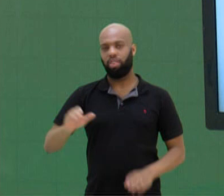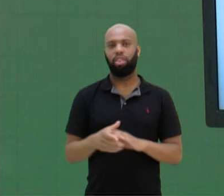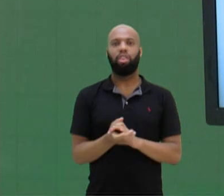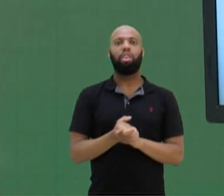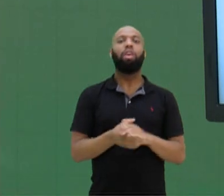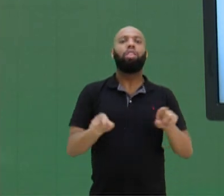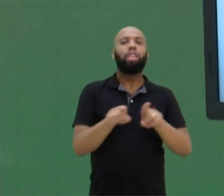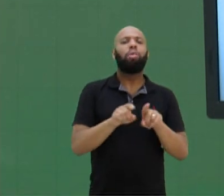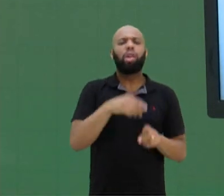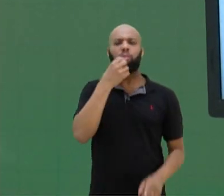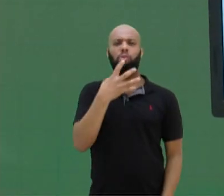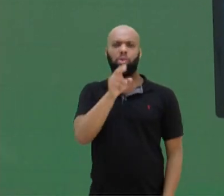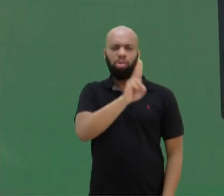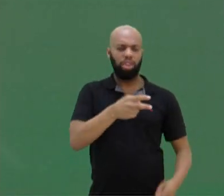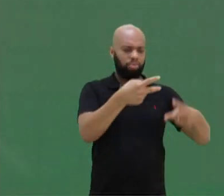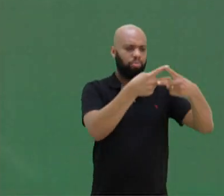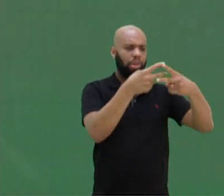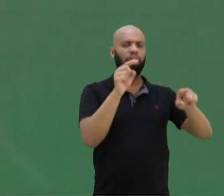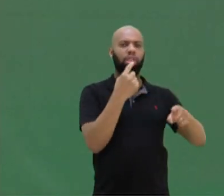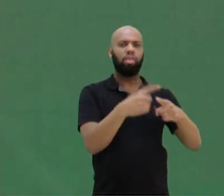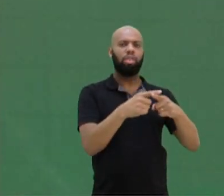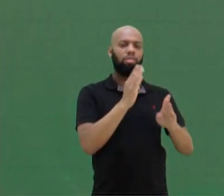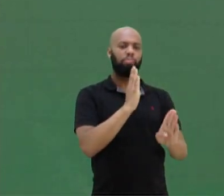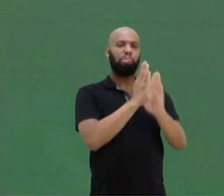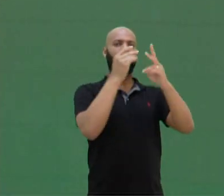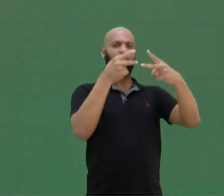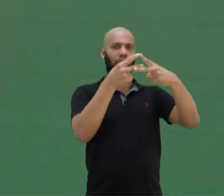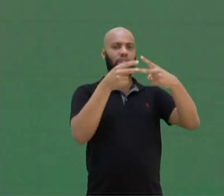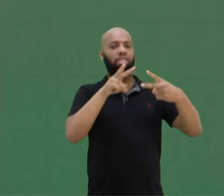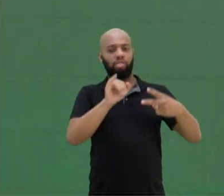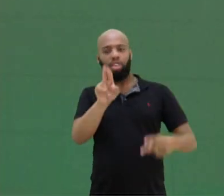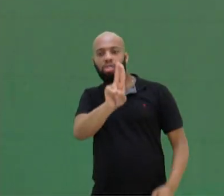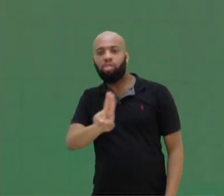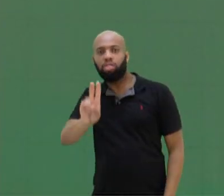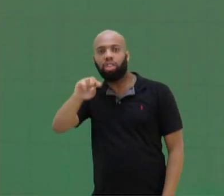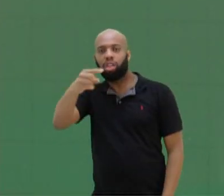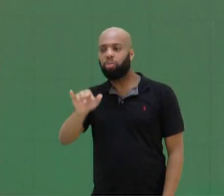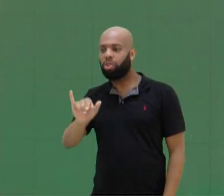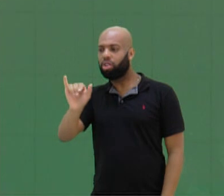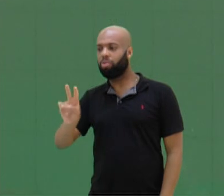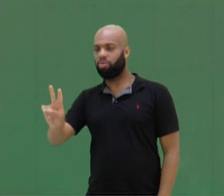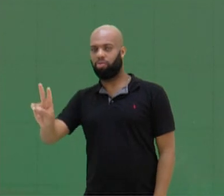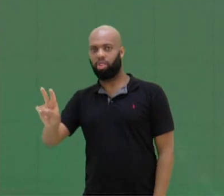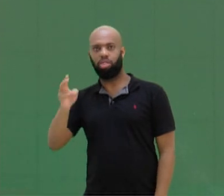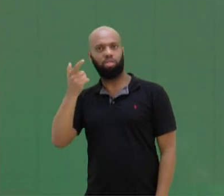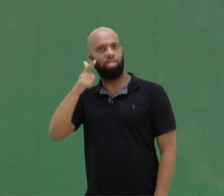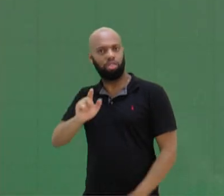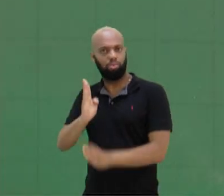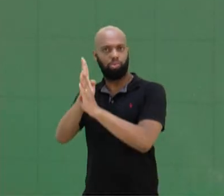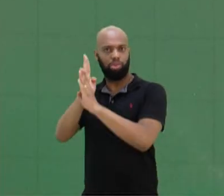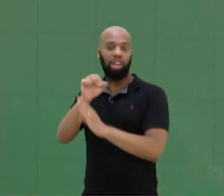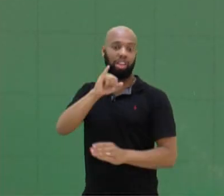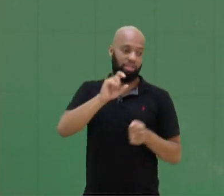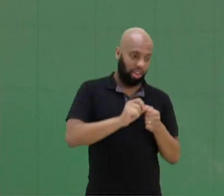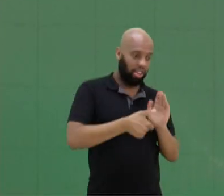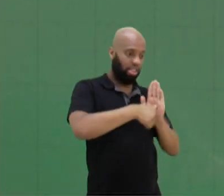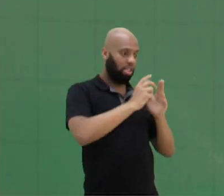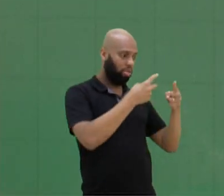do Bhaskara. A gente já resolveu por soma de produto nas aulas anteriores, vamos fazer por Bhaskara. Delta é b ao quadrado menos